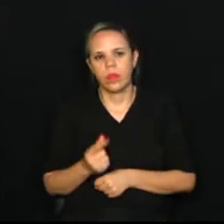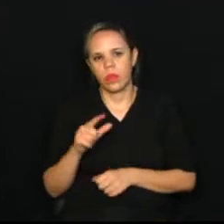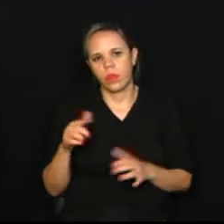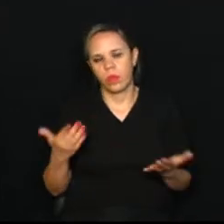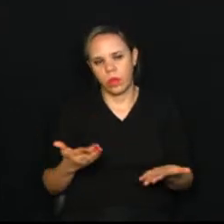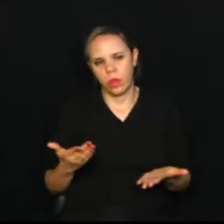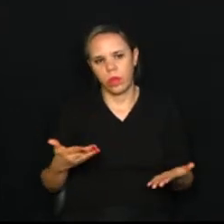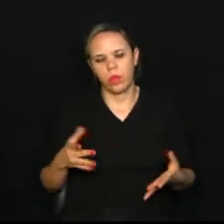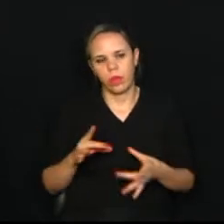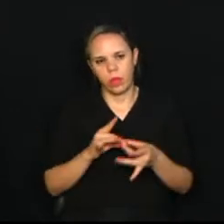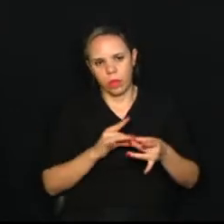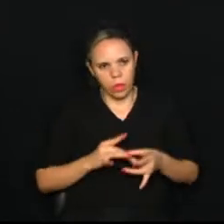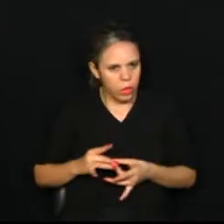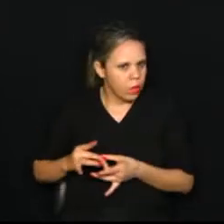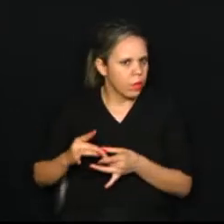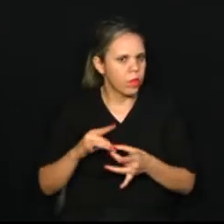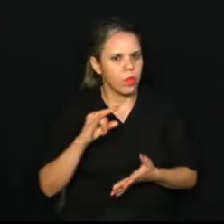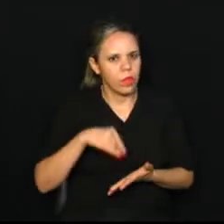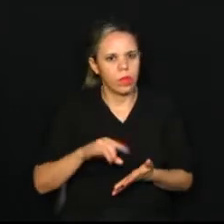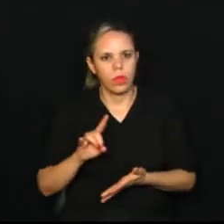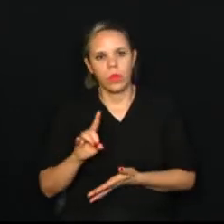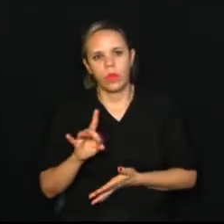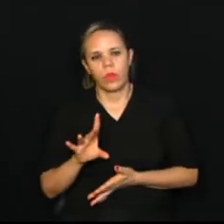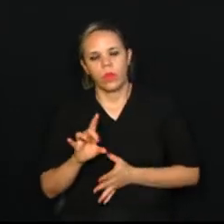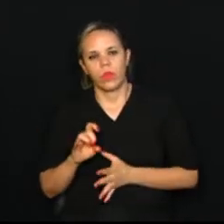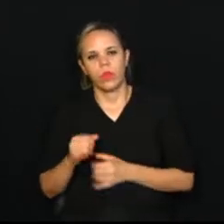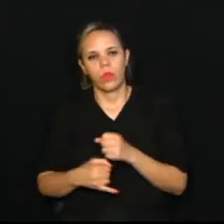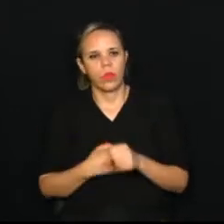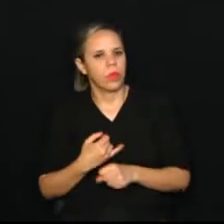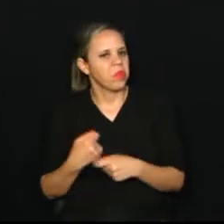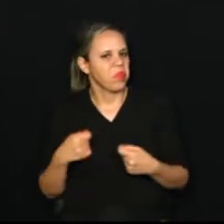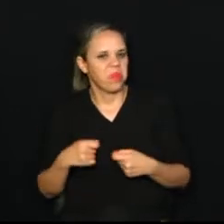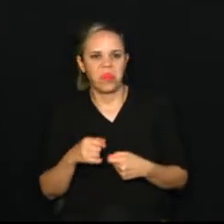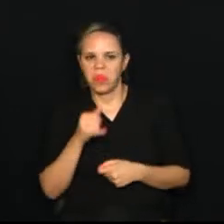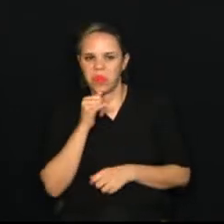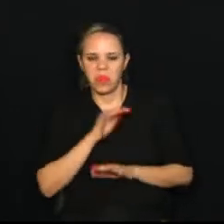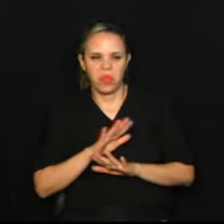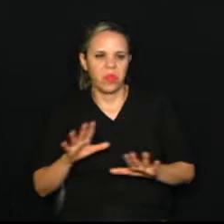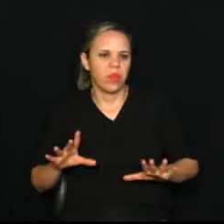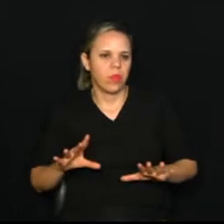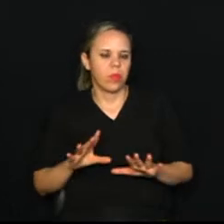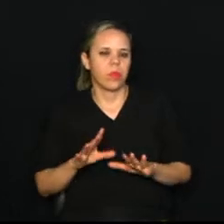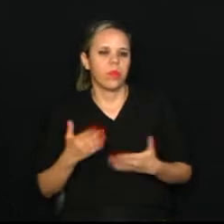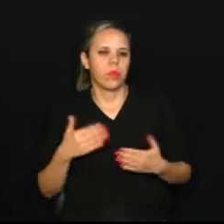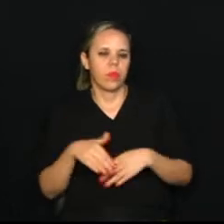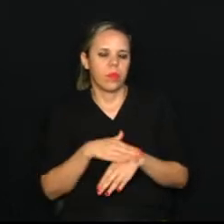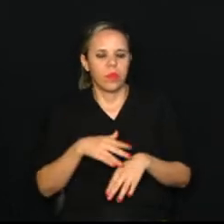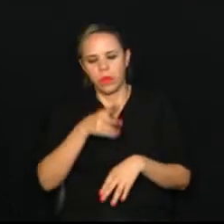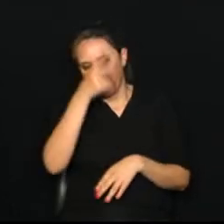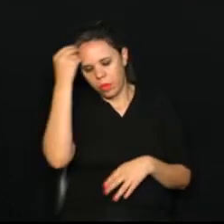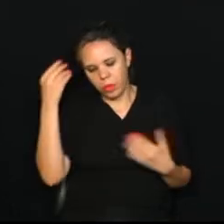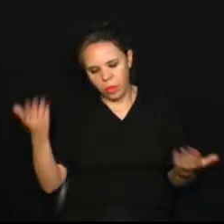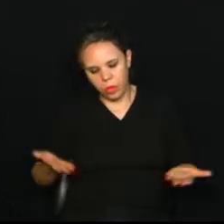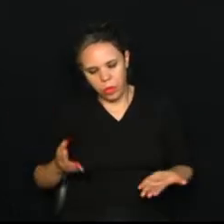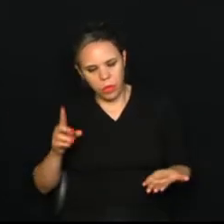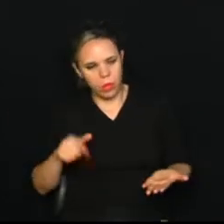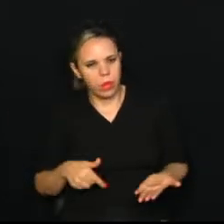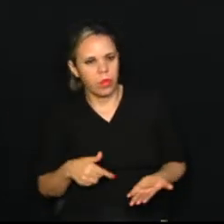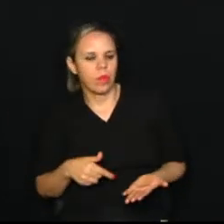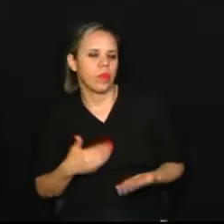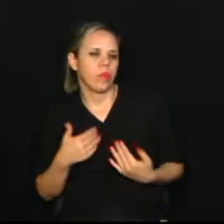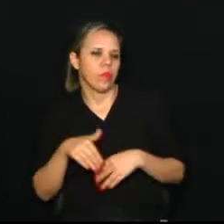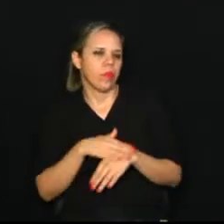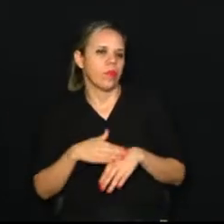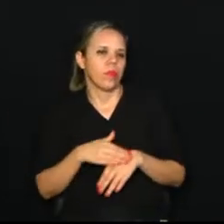vamos integrar tudo, faz um documento só e tudo online, não precisa nada, é tudo conversar com a Prefeitura. Hoje não vai ser conversar